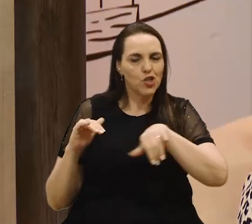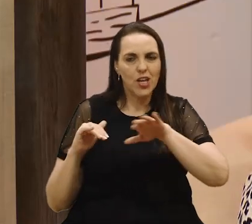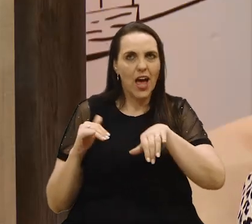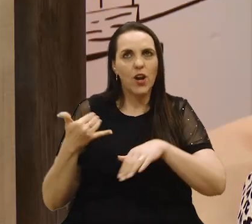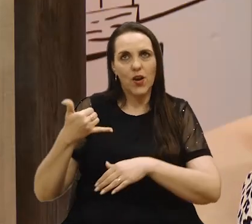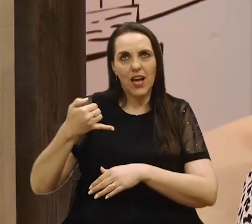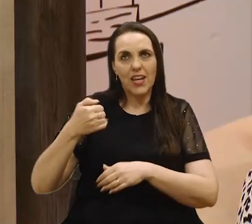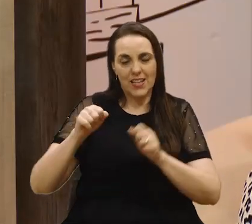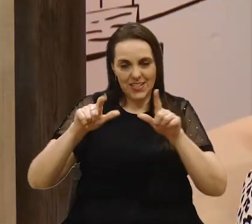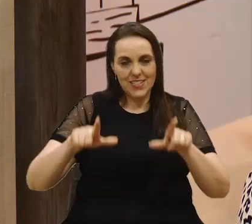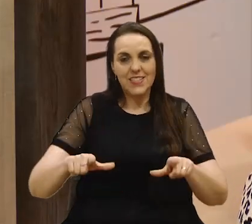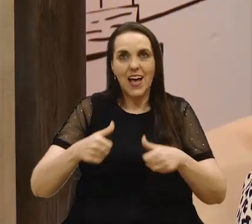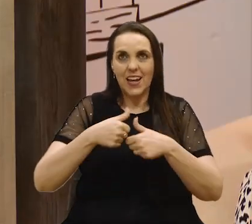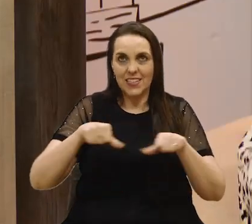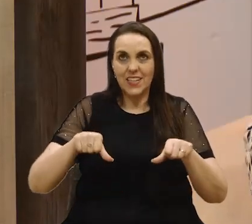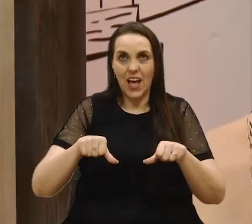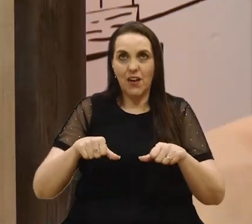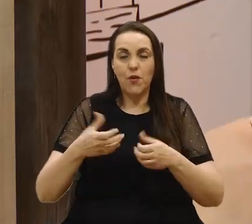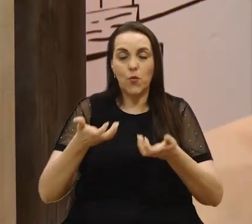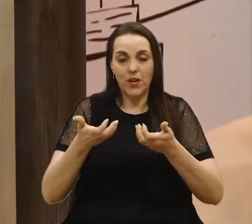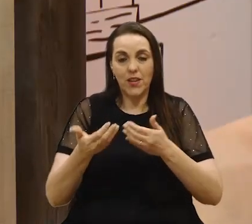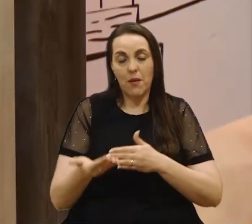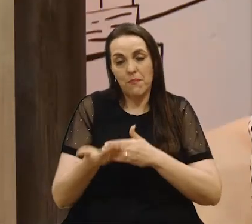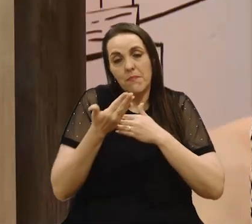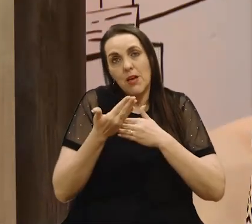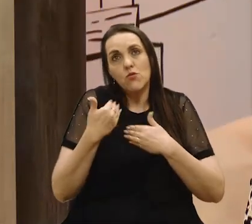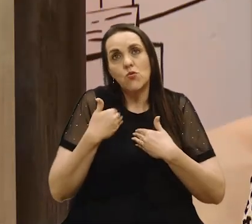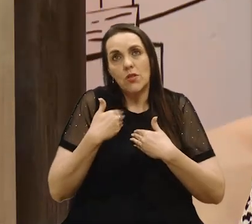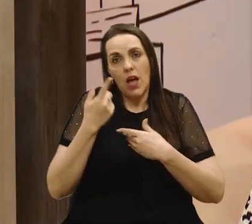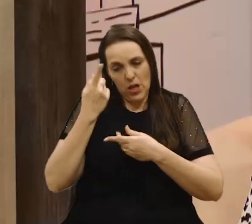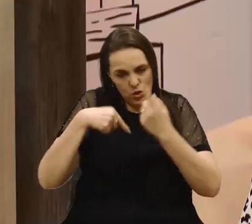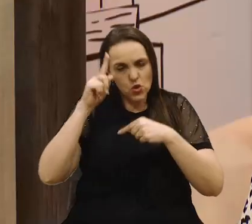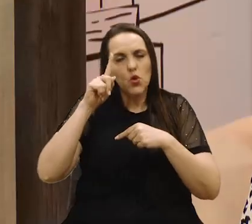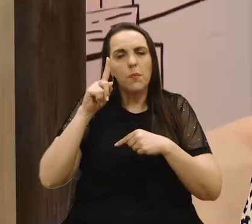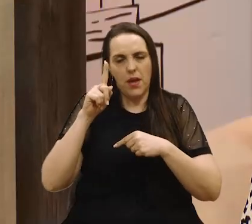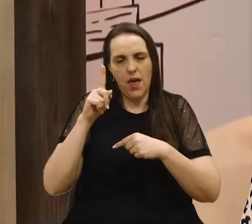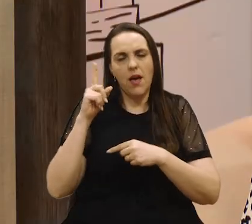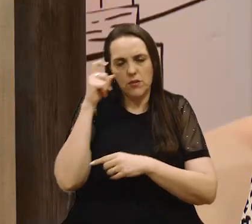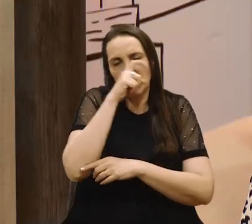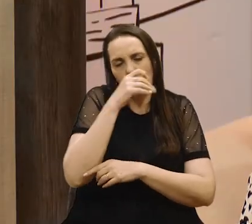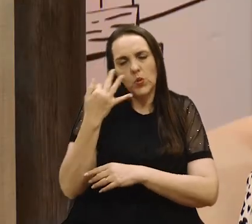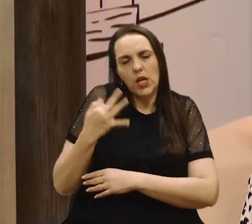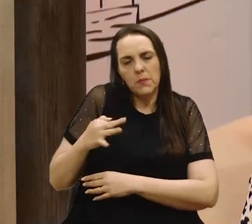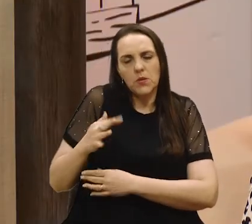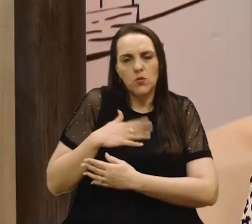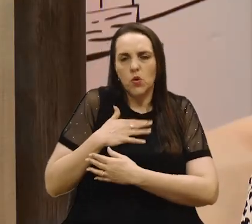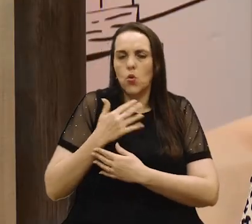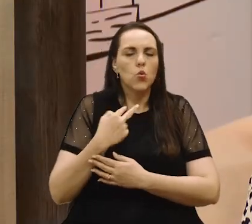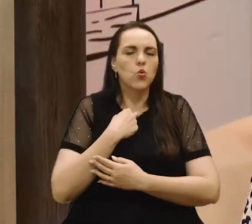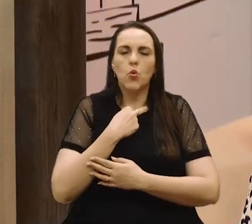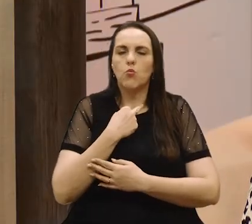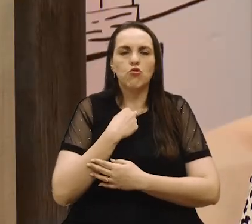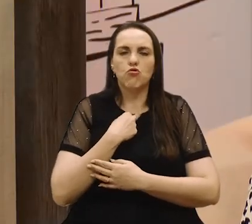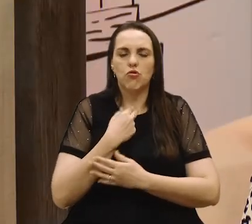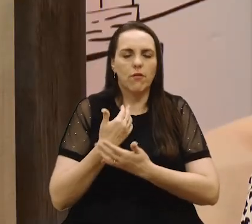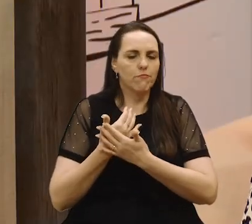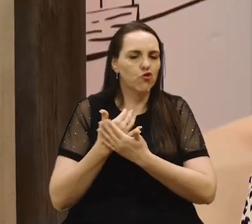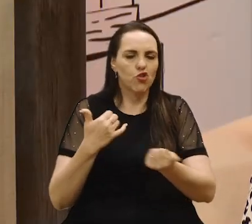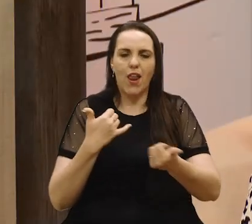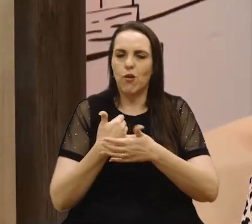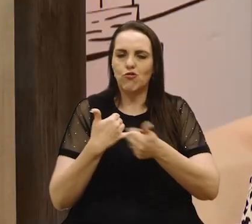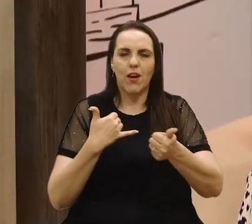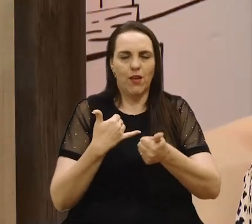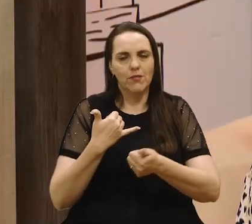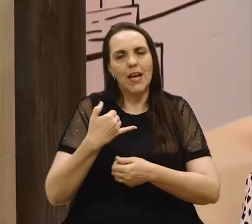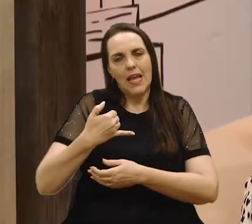canetas da sala onde eu estava. Eu queria escrever para me ajudar um pouco a superar algumas dores e eu não podia. Eu não podia, me tiraram